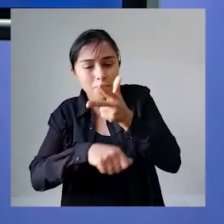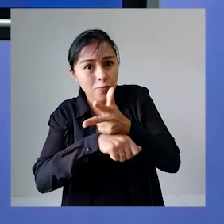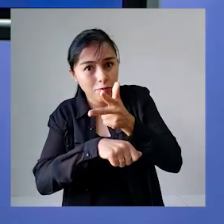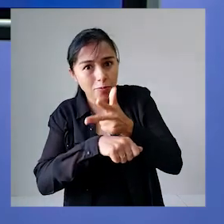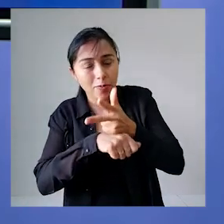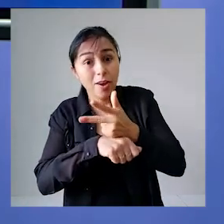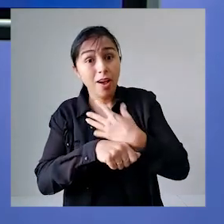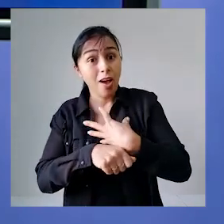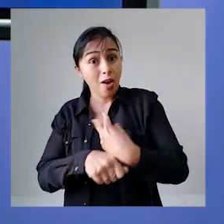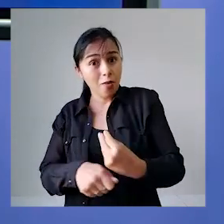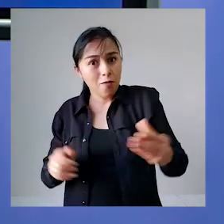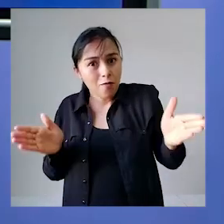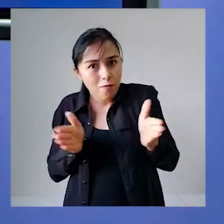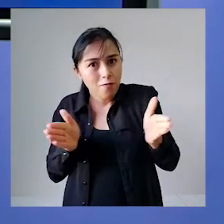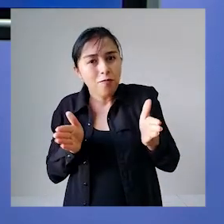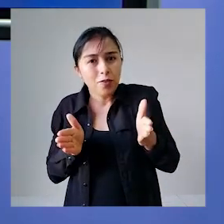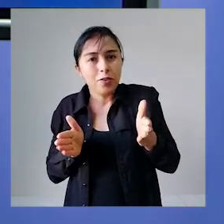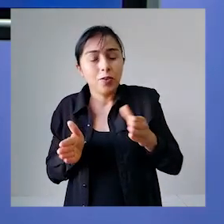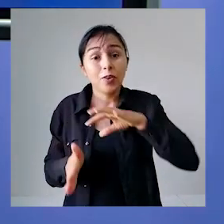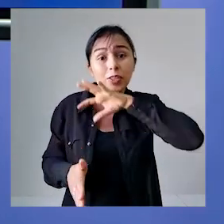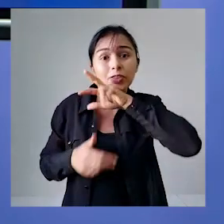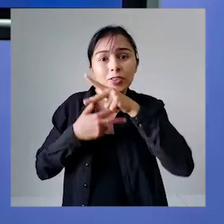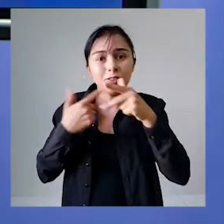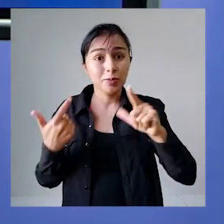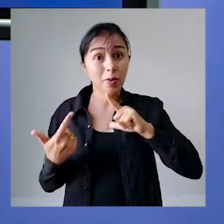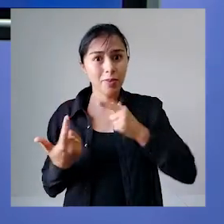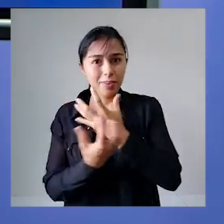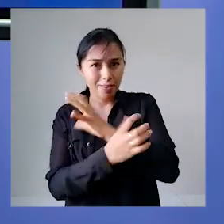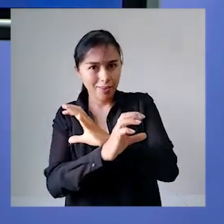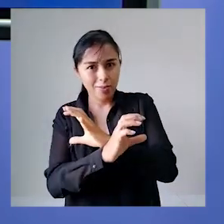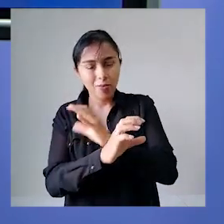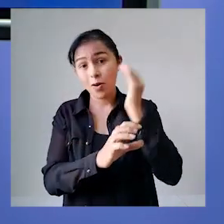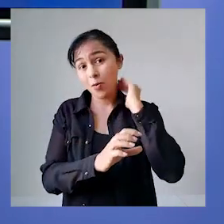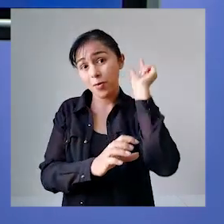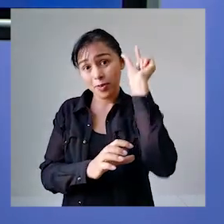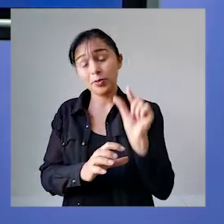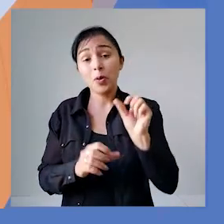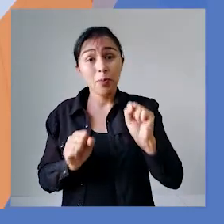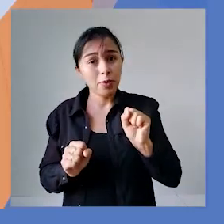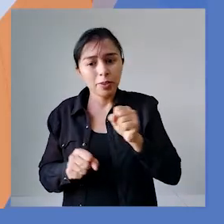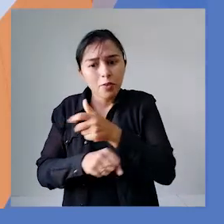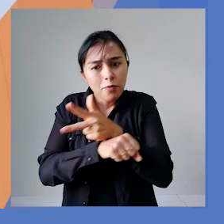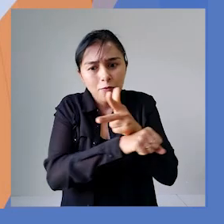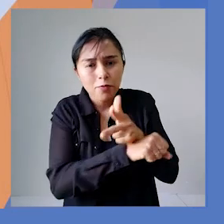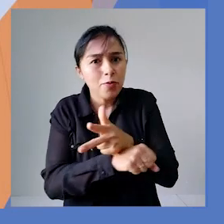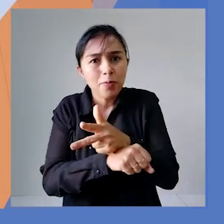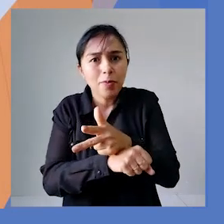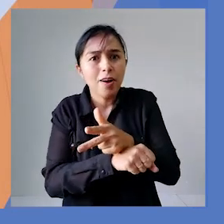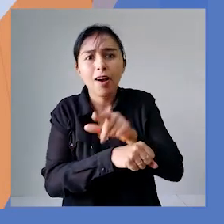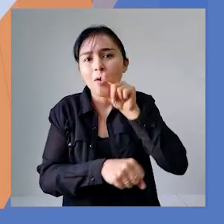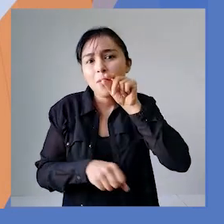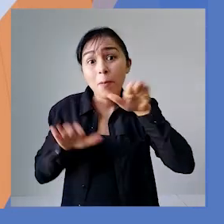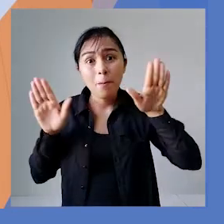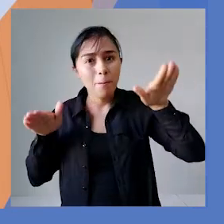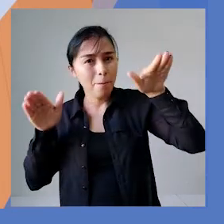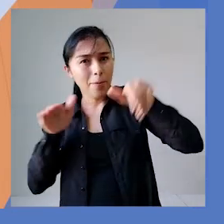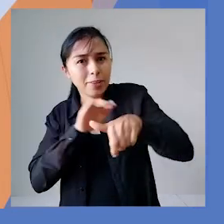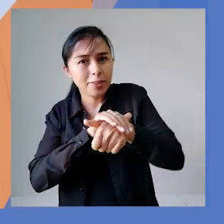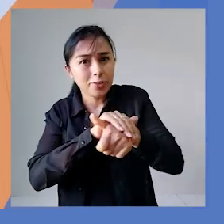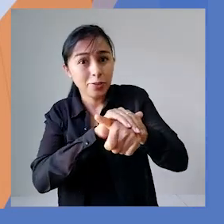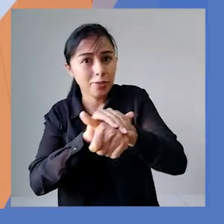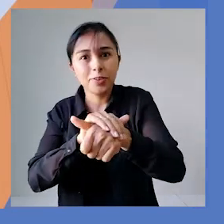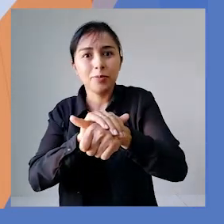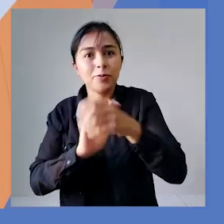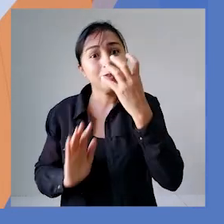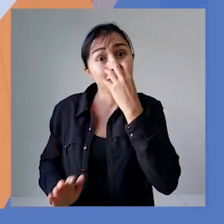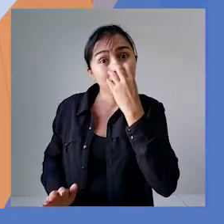pode filmar passarinhos, jabutis, cães, gatos, cavalos, bezerros, entre outros. Você pode encaminhar para a